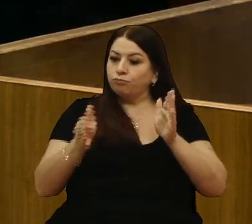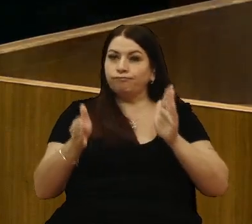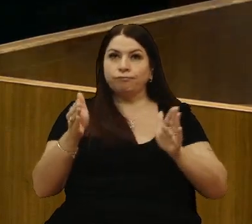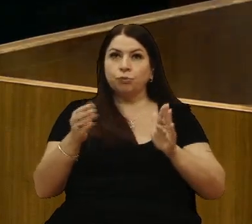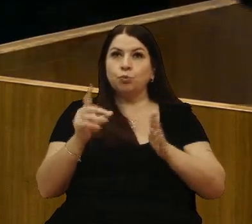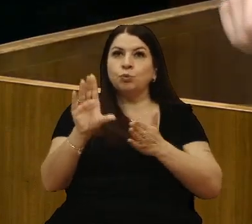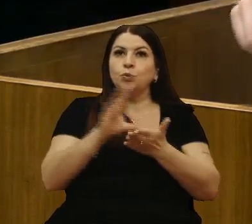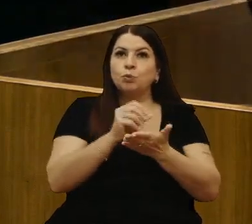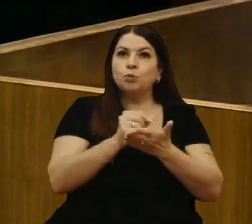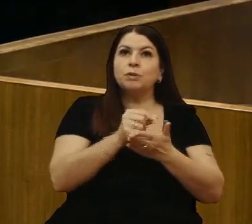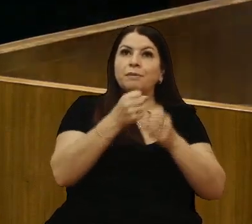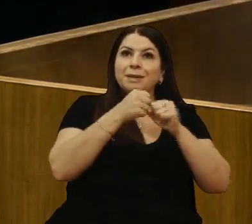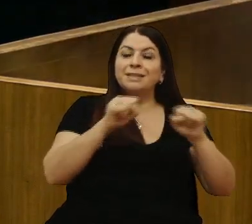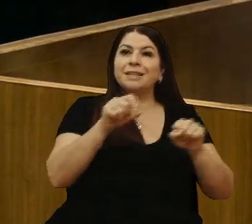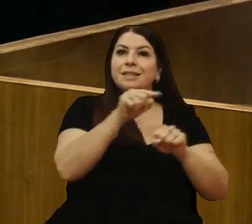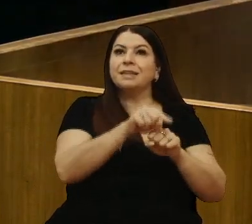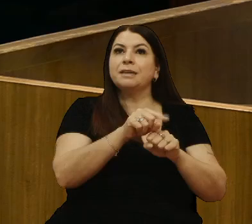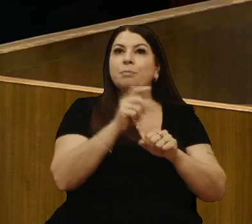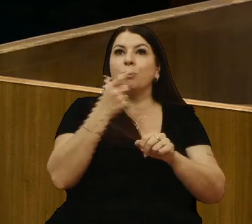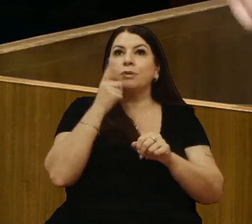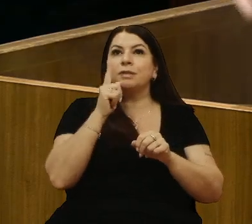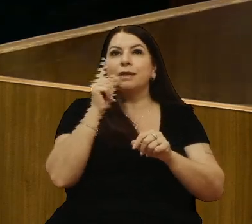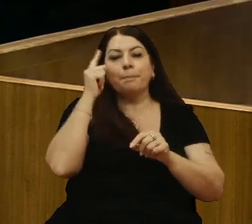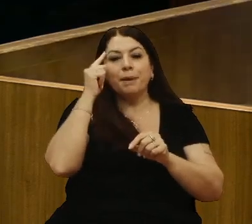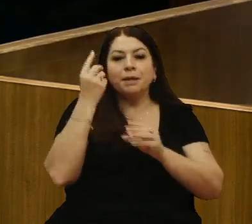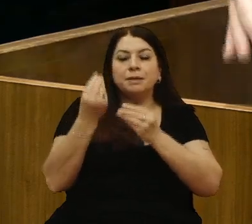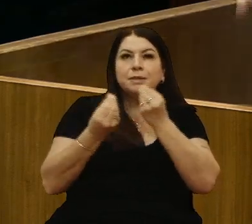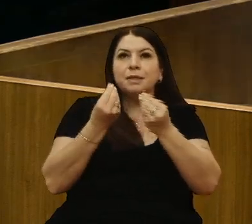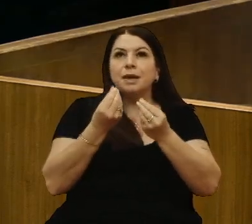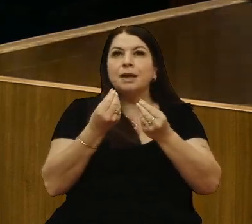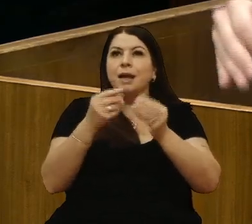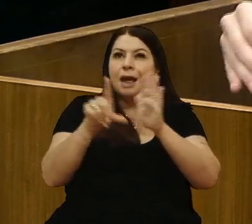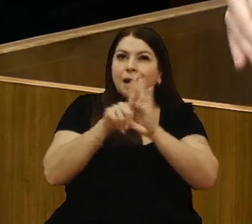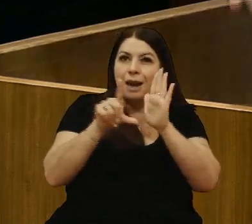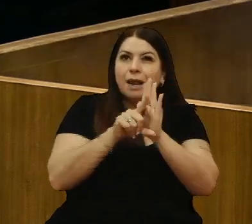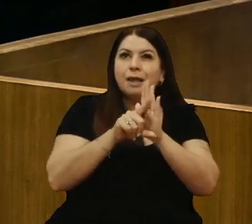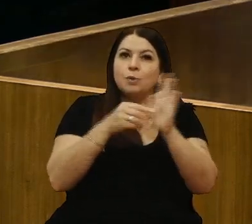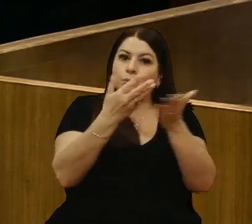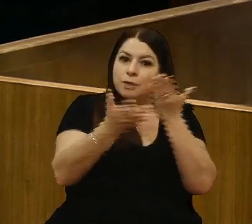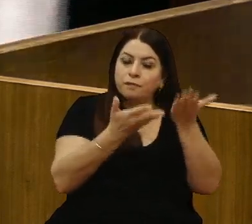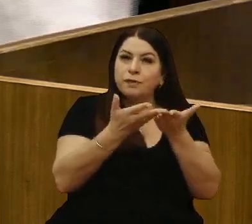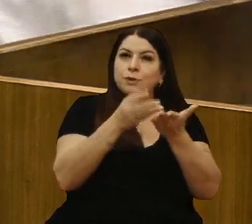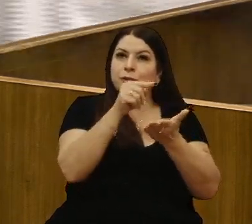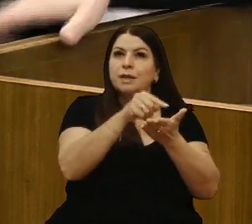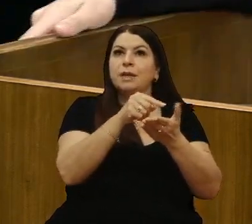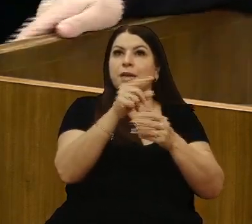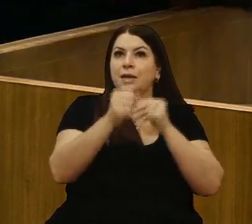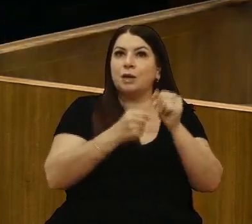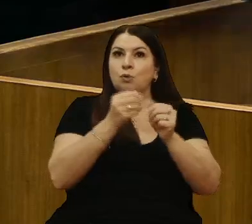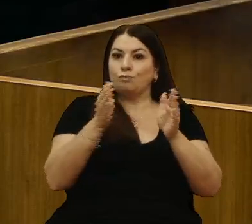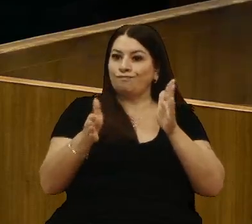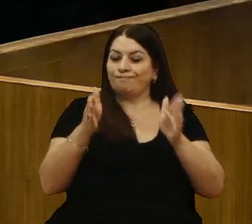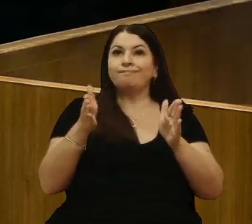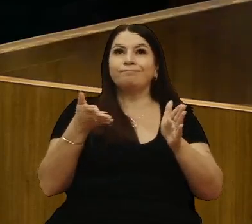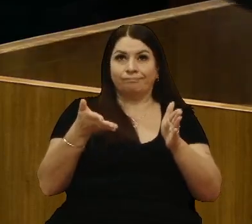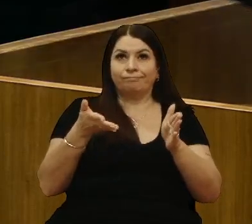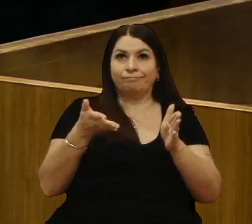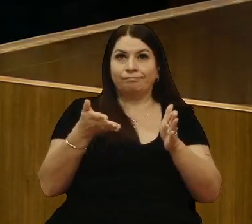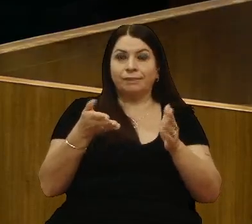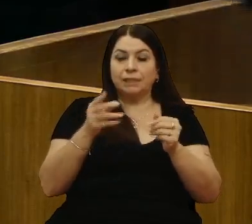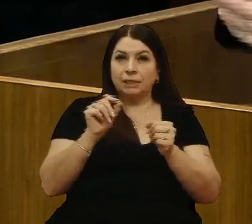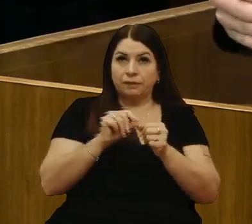para a secretaria para poder materializar as leis e os serviços naquele ano? Então, se